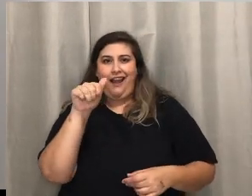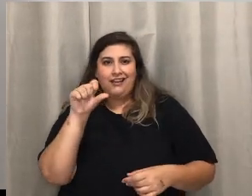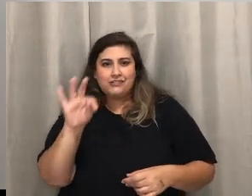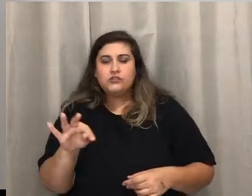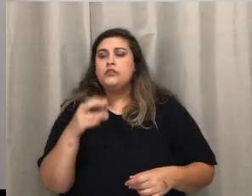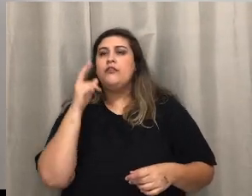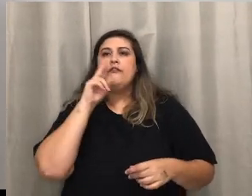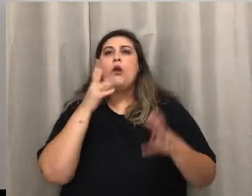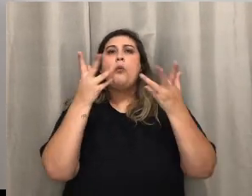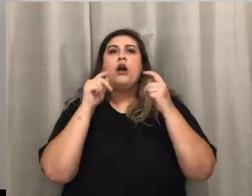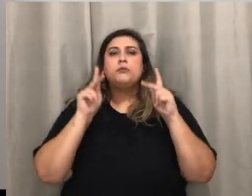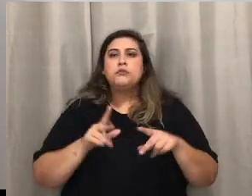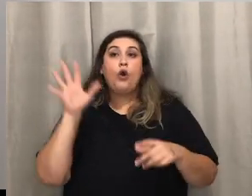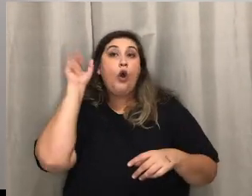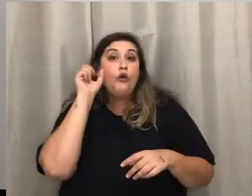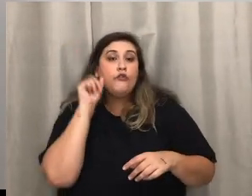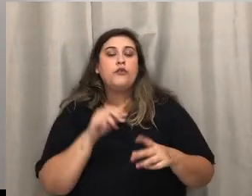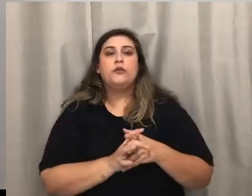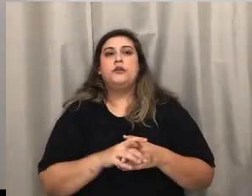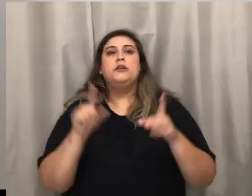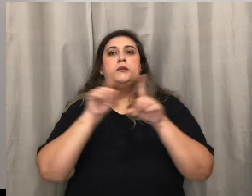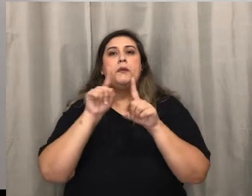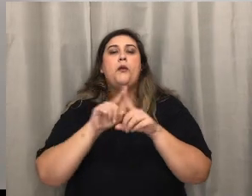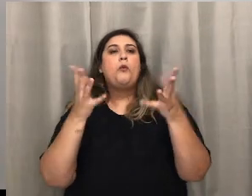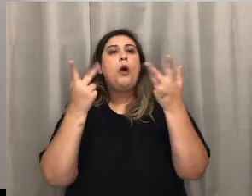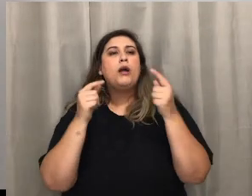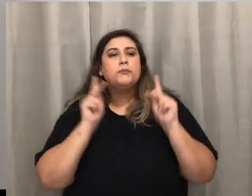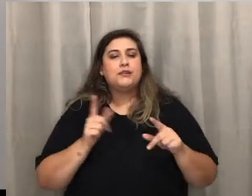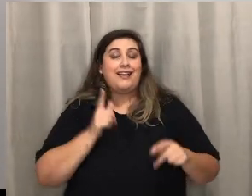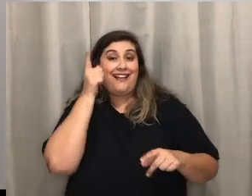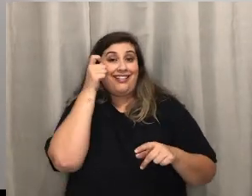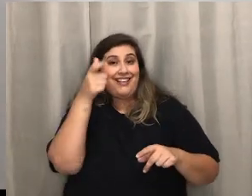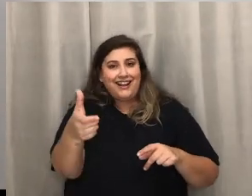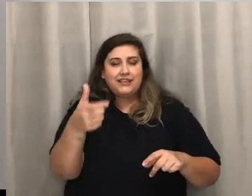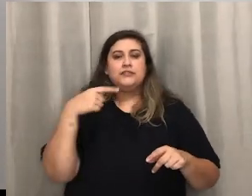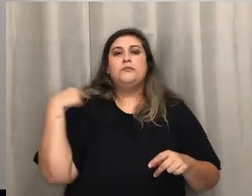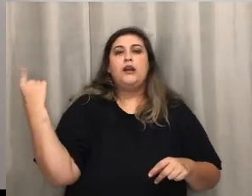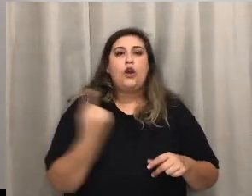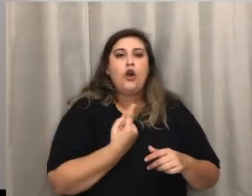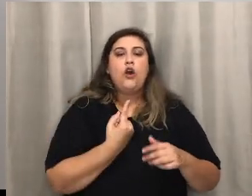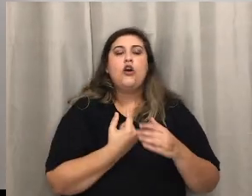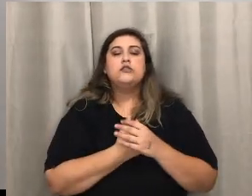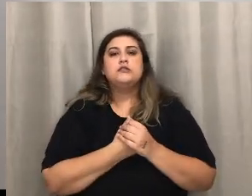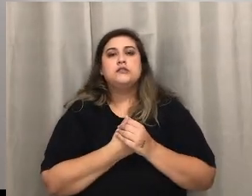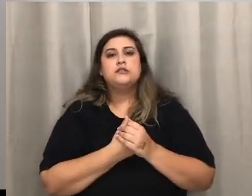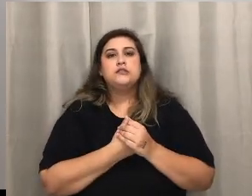podemos ver então quantas pessoas ouviram, quantas pessoas tiveram interesse pelos